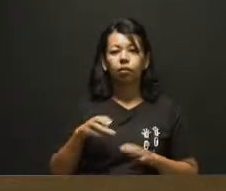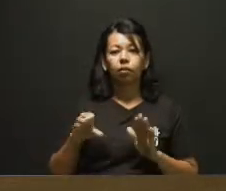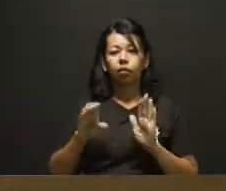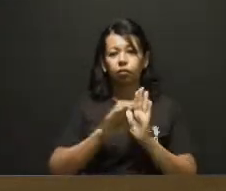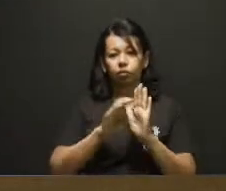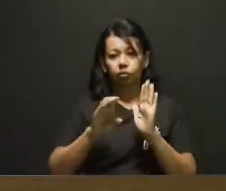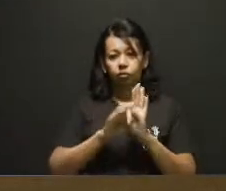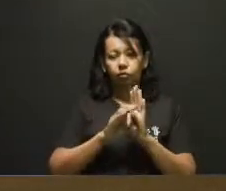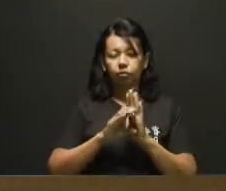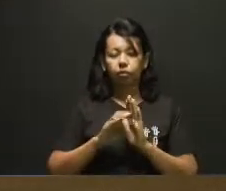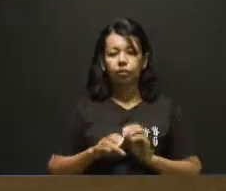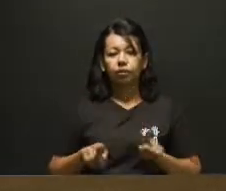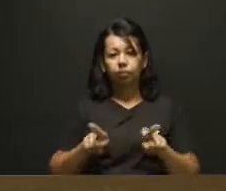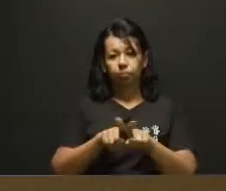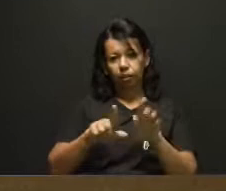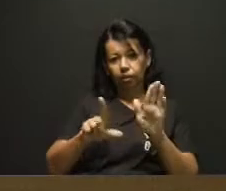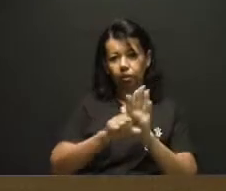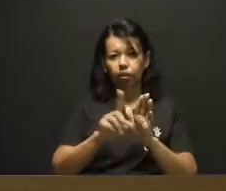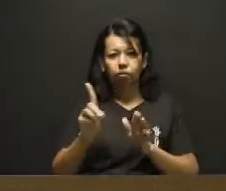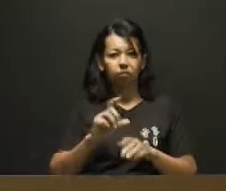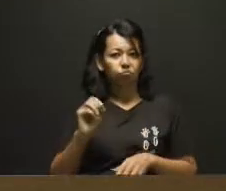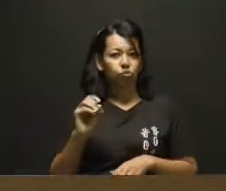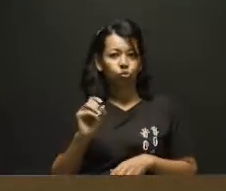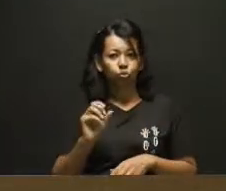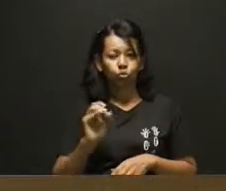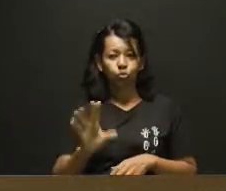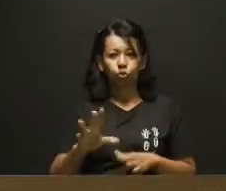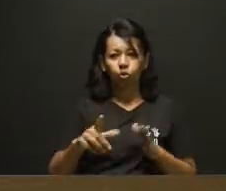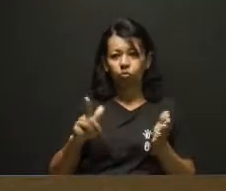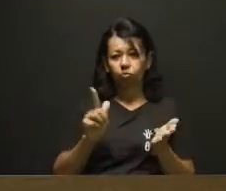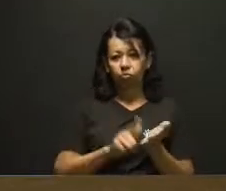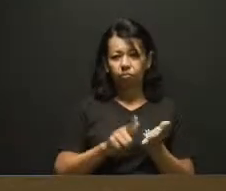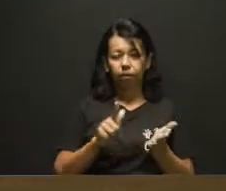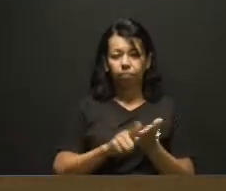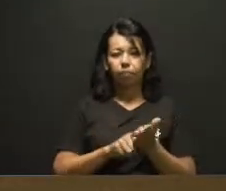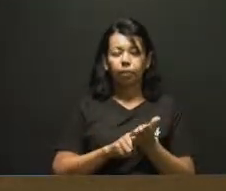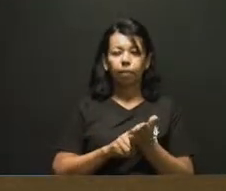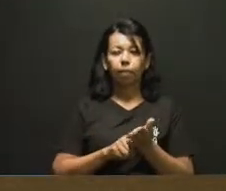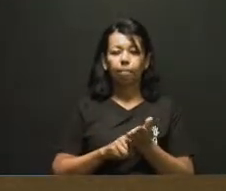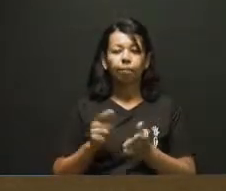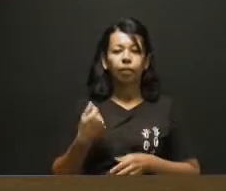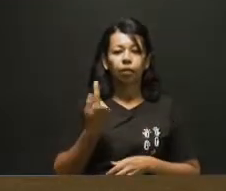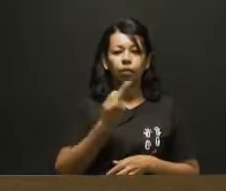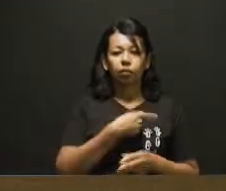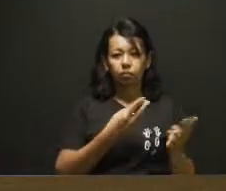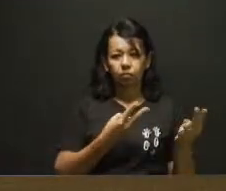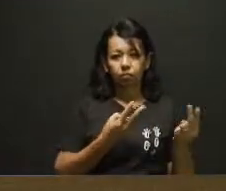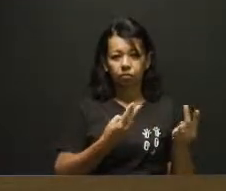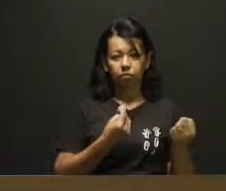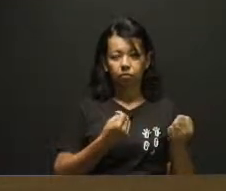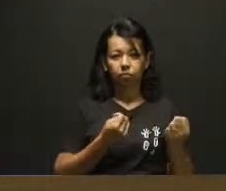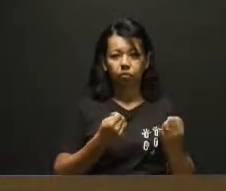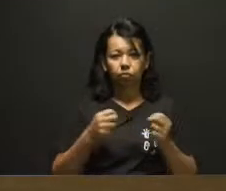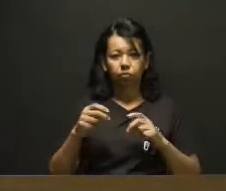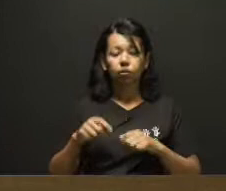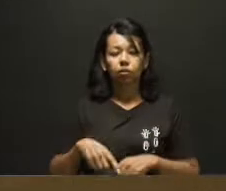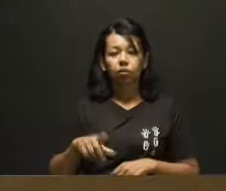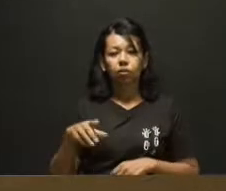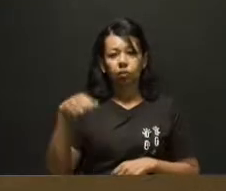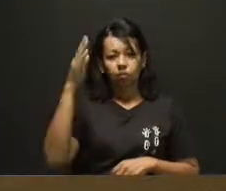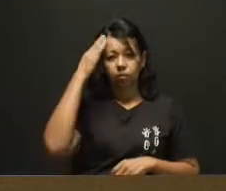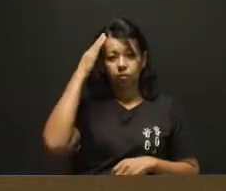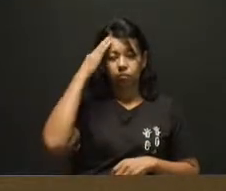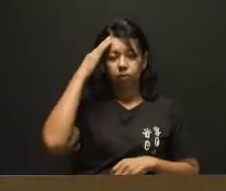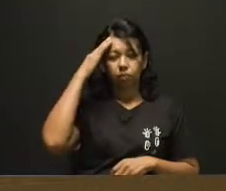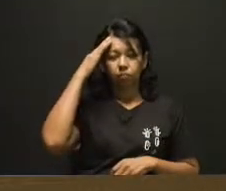e as leis não fiquem realmente só no papel se não tem efetividade e cabe a nós como operadores do direito é dar